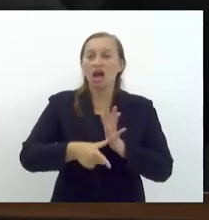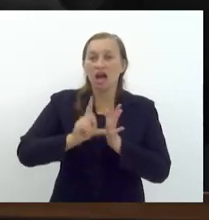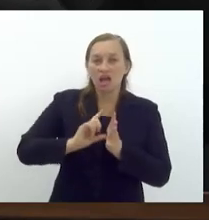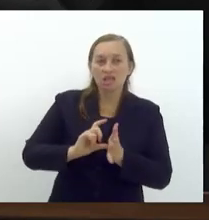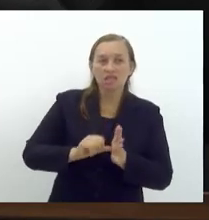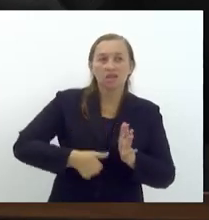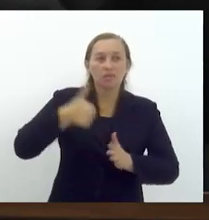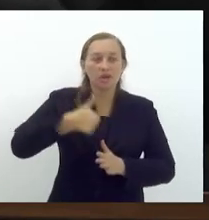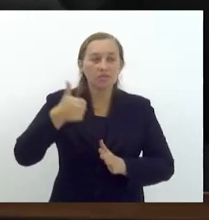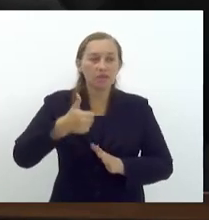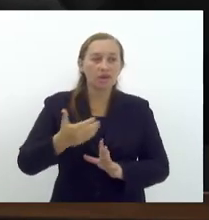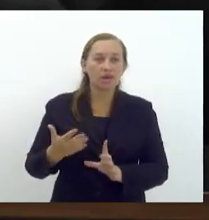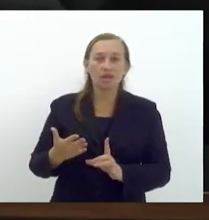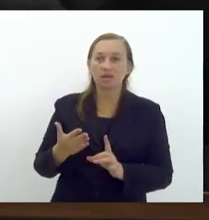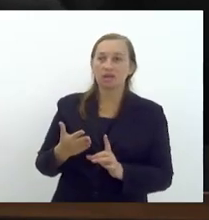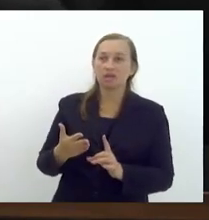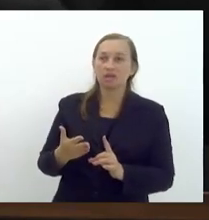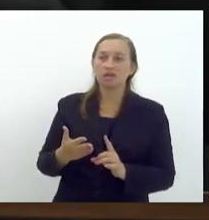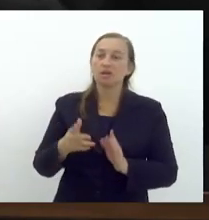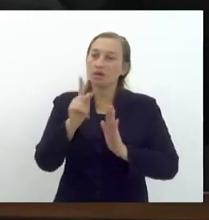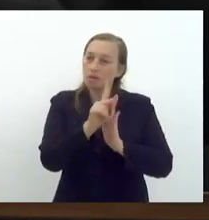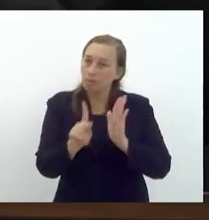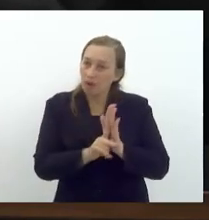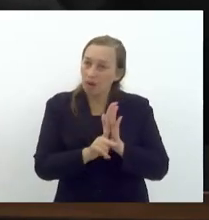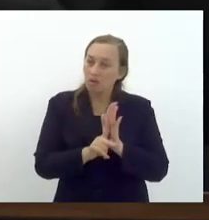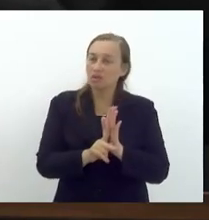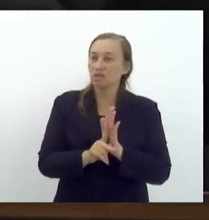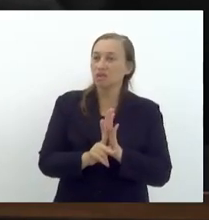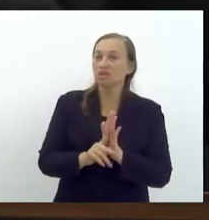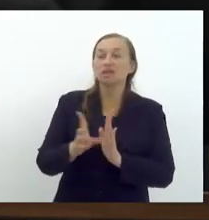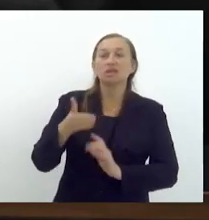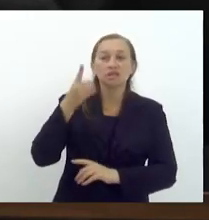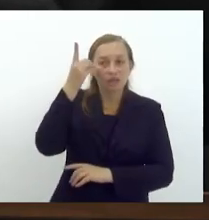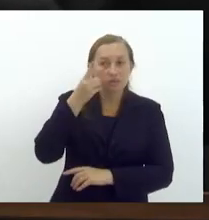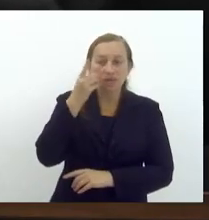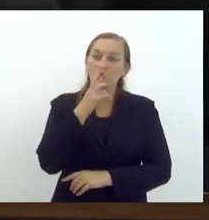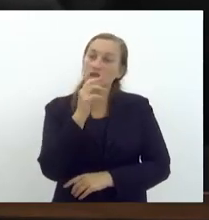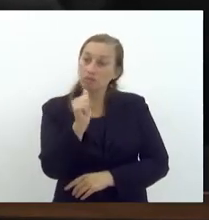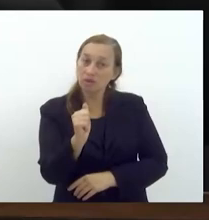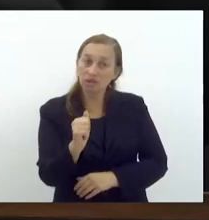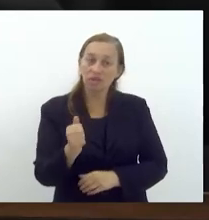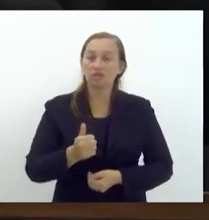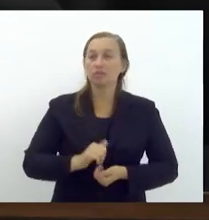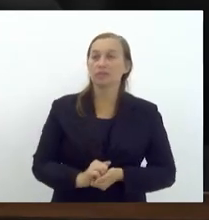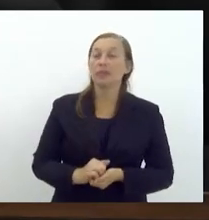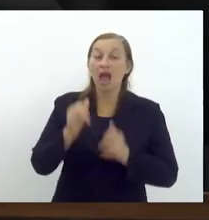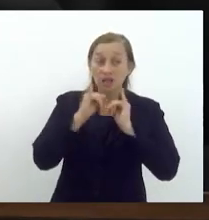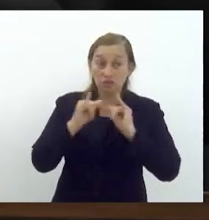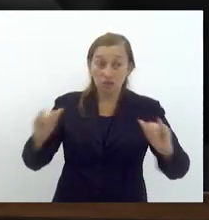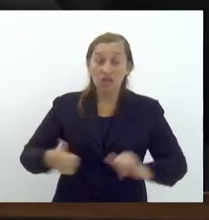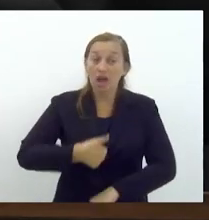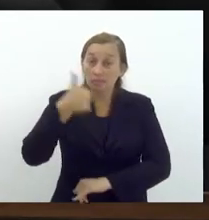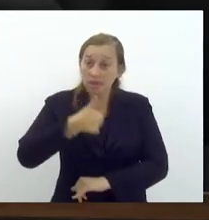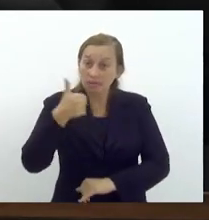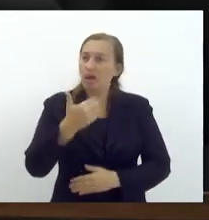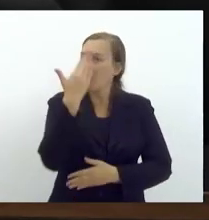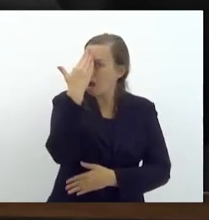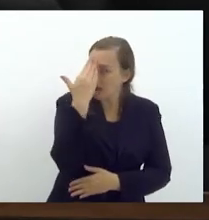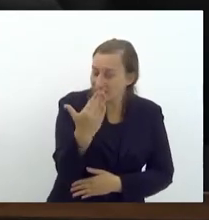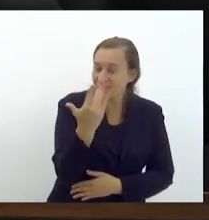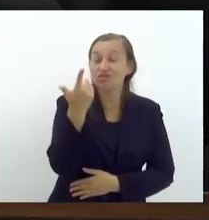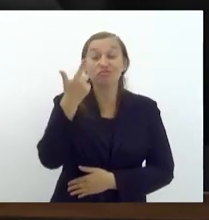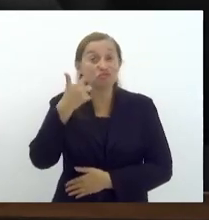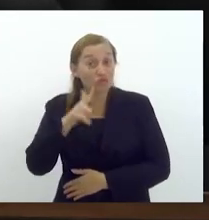a primeira mensagem da pauta pegando carona aqui na fala do deputado Amorim eu deixei para quando a gente anunciasse a primeira agradecer